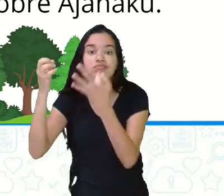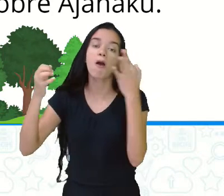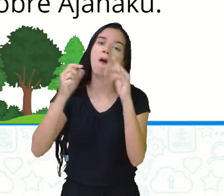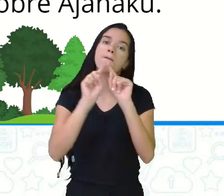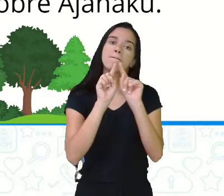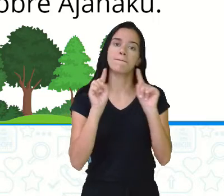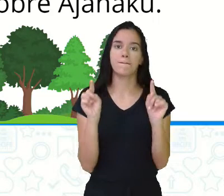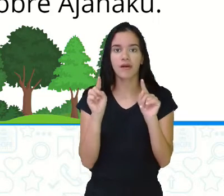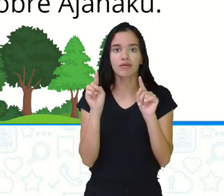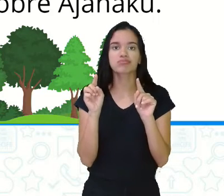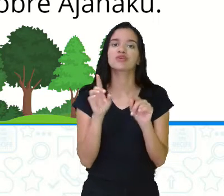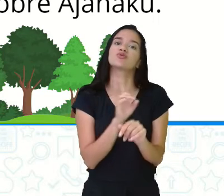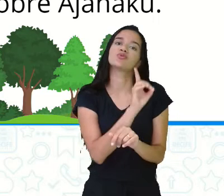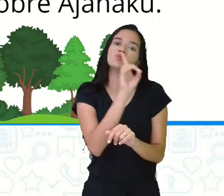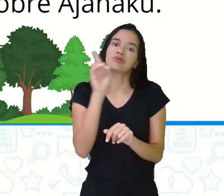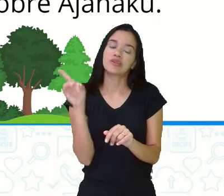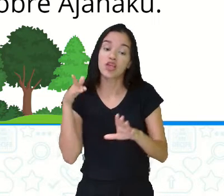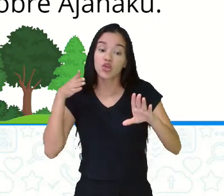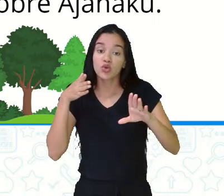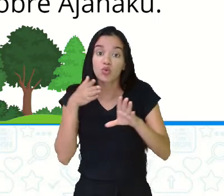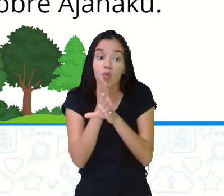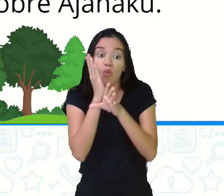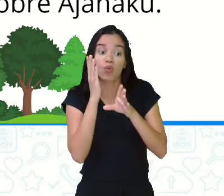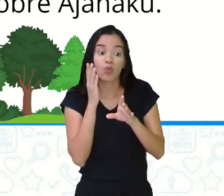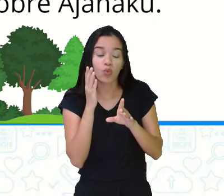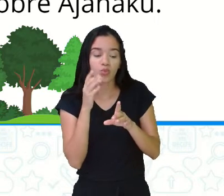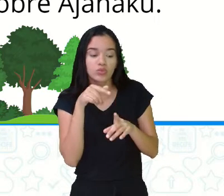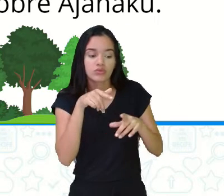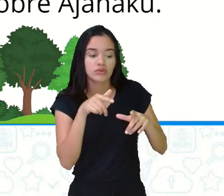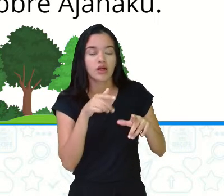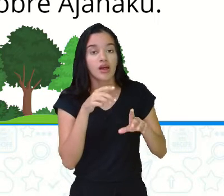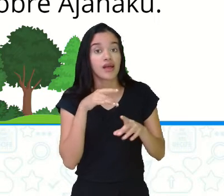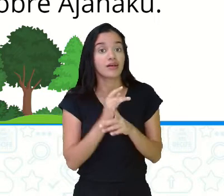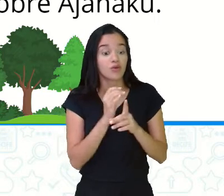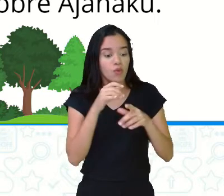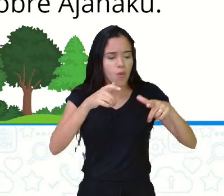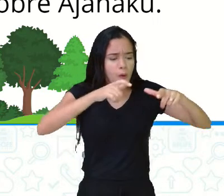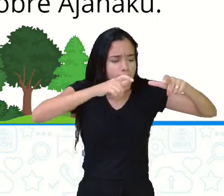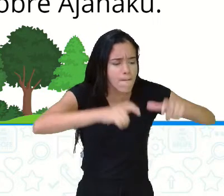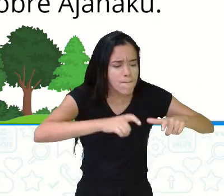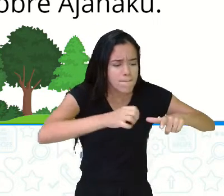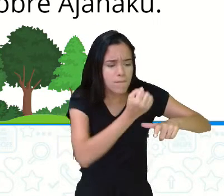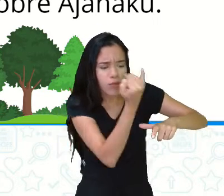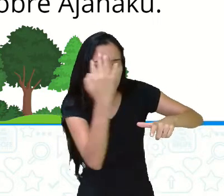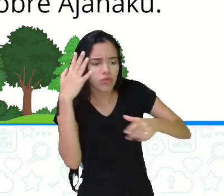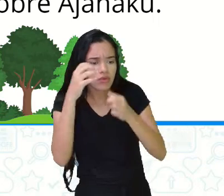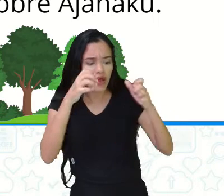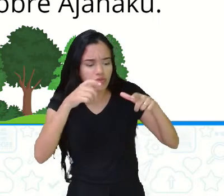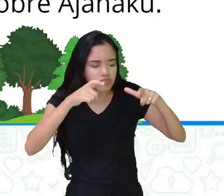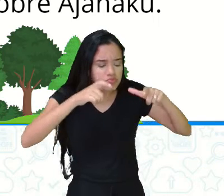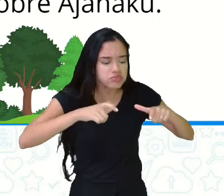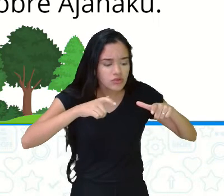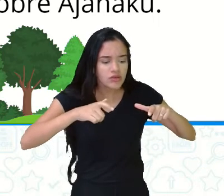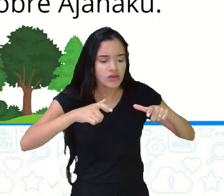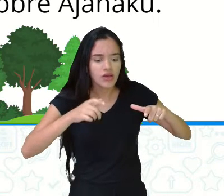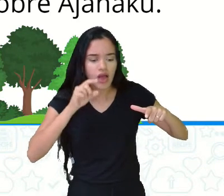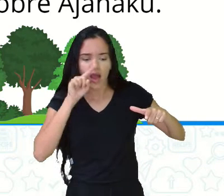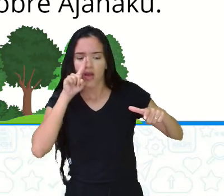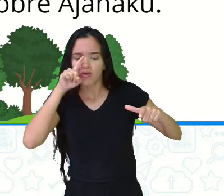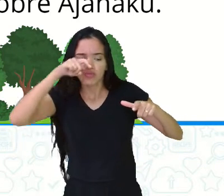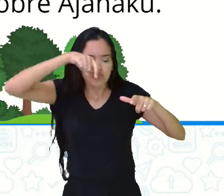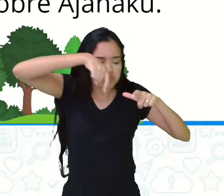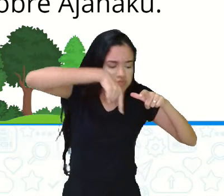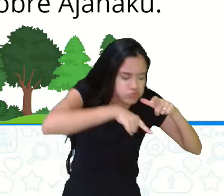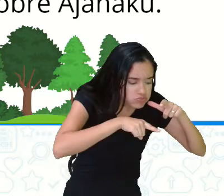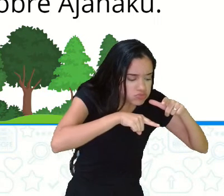Certo dia, encontrou um buraco entre as raízes de uma grande árvore. E curioso como era, enfiou o nariz nele para saber